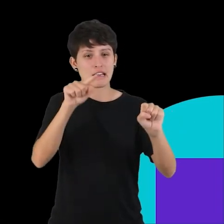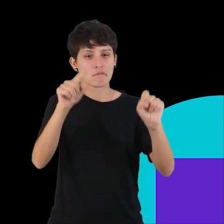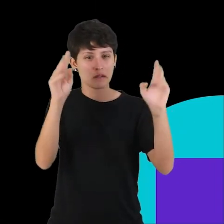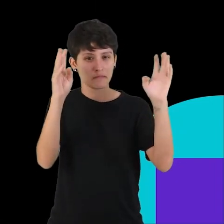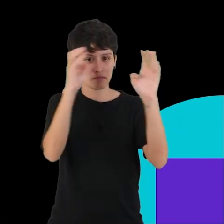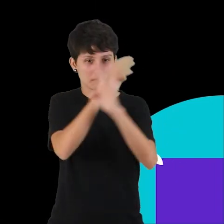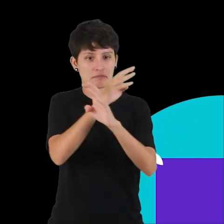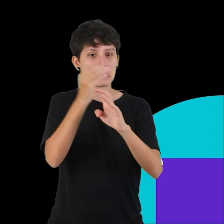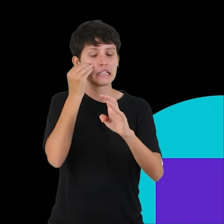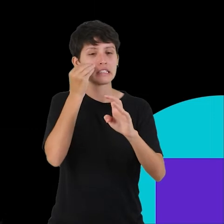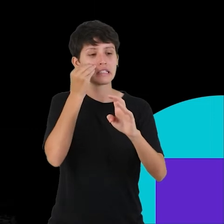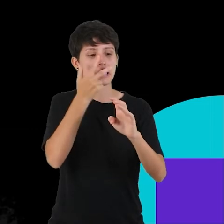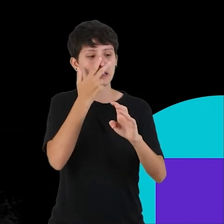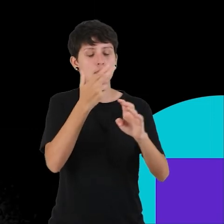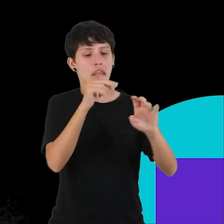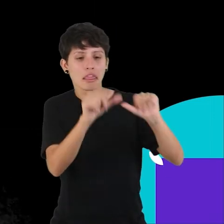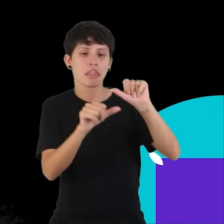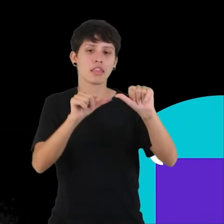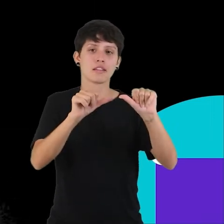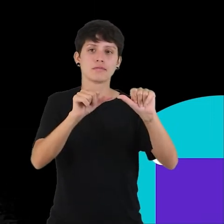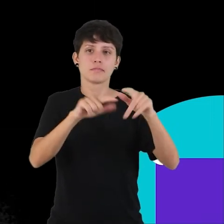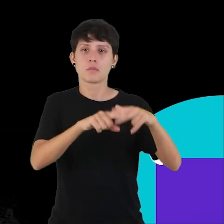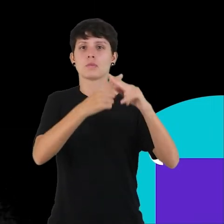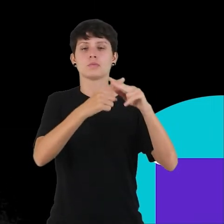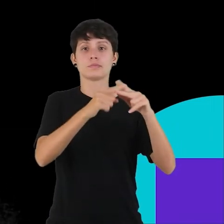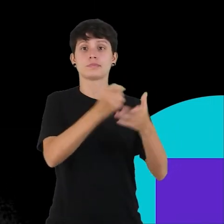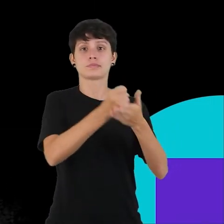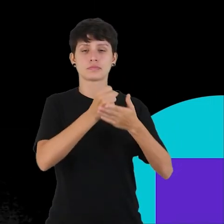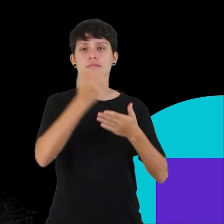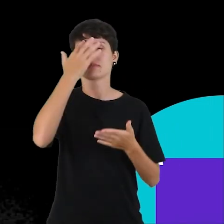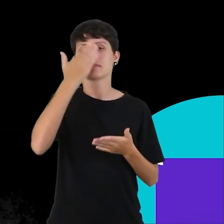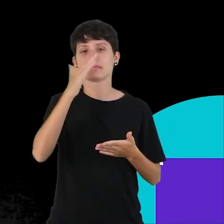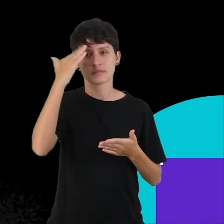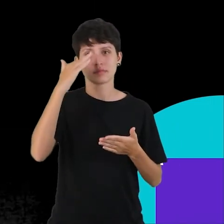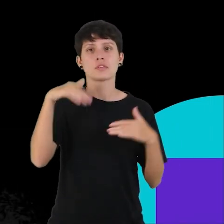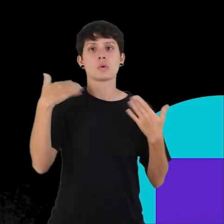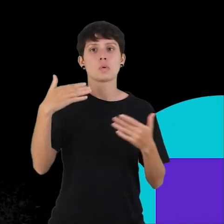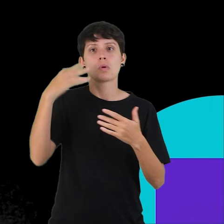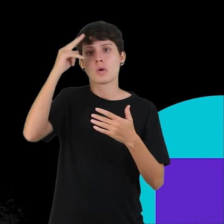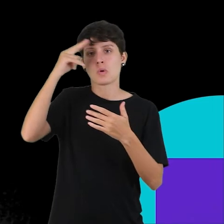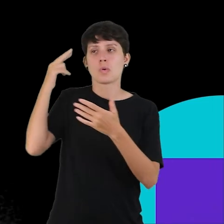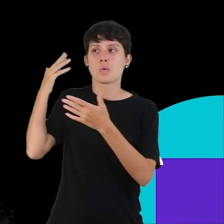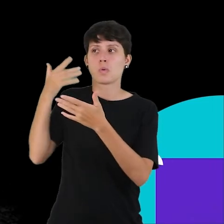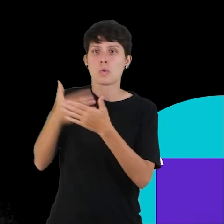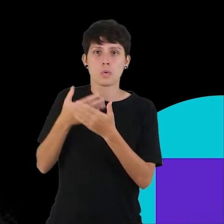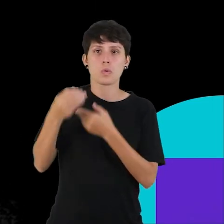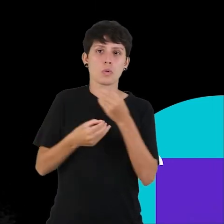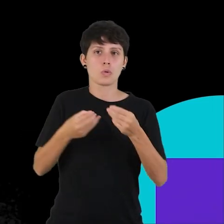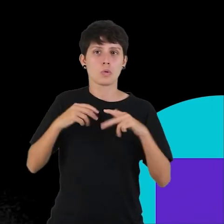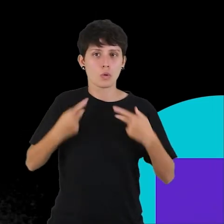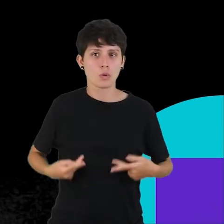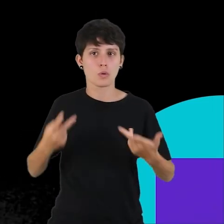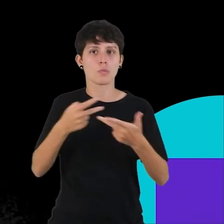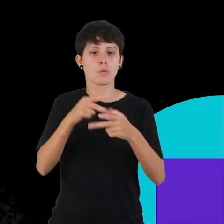vários fatores, variáveis, atores que se relacionam de alguma forma ali para produzir